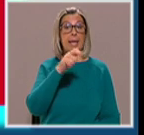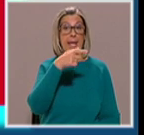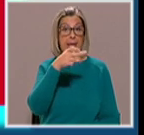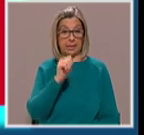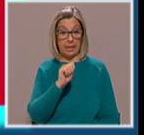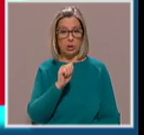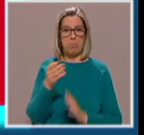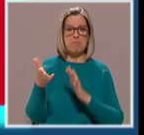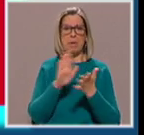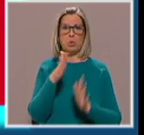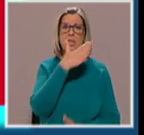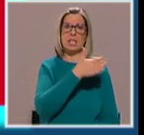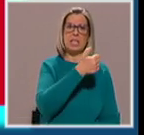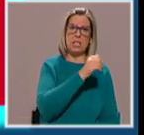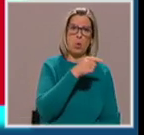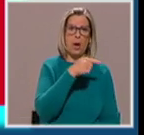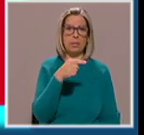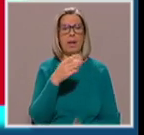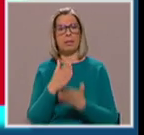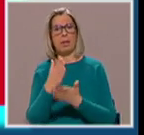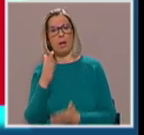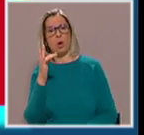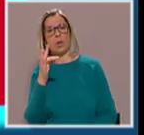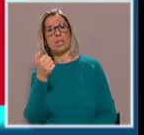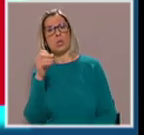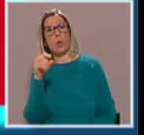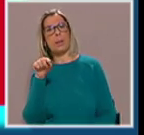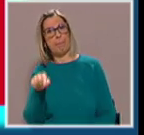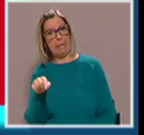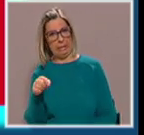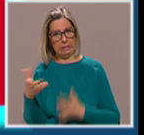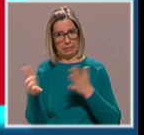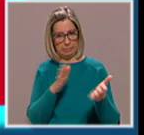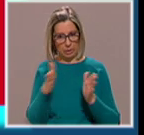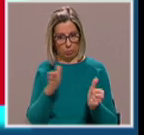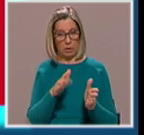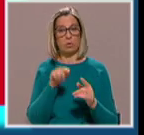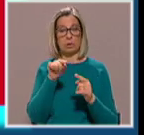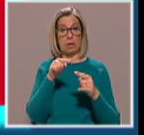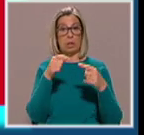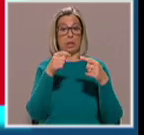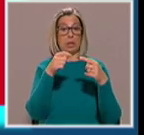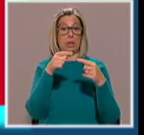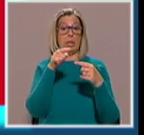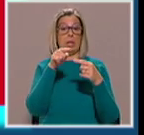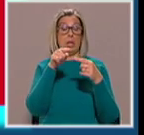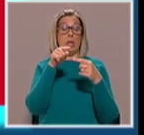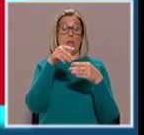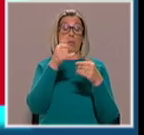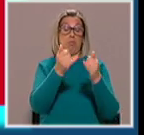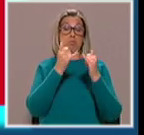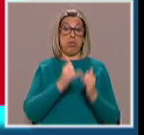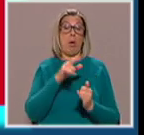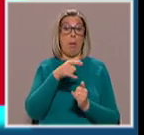encontrar-se 150 a 450 mil por mililitro de sangue. Das substâncias que se encontram dissolvidas no